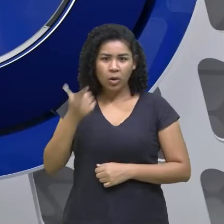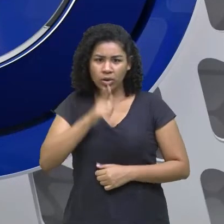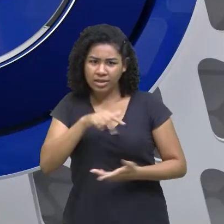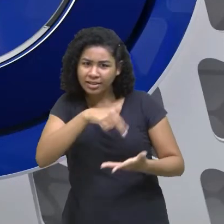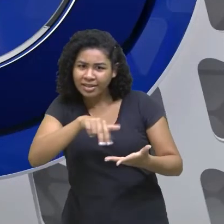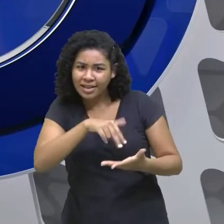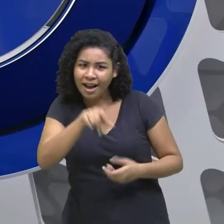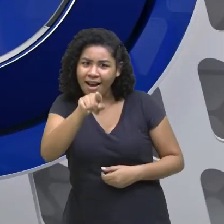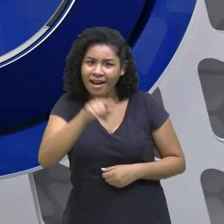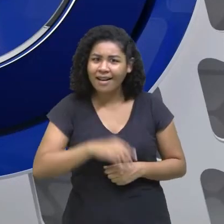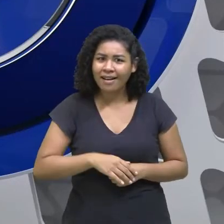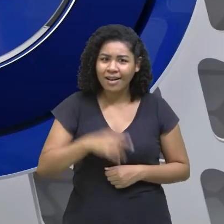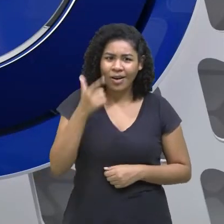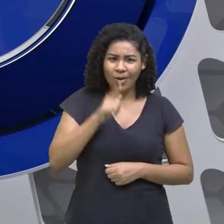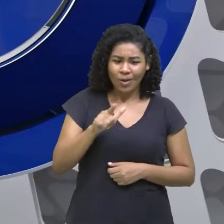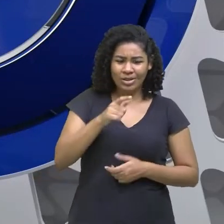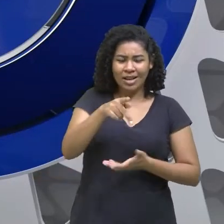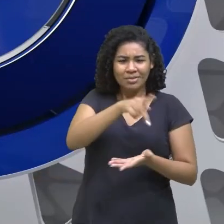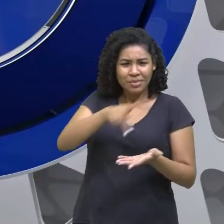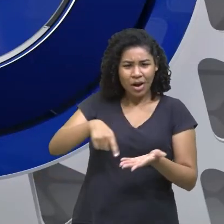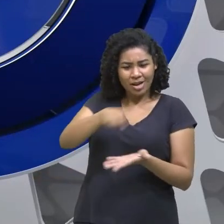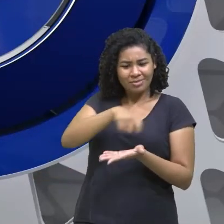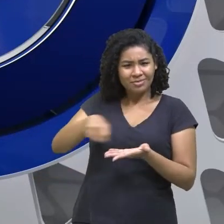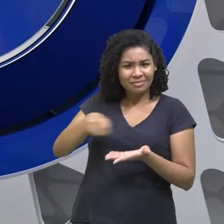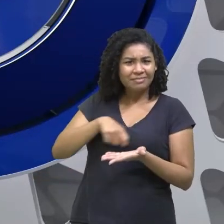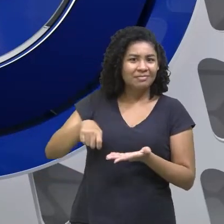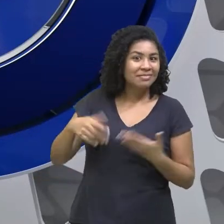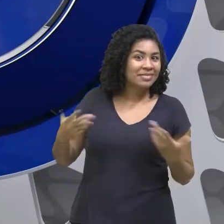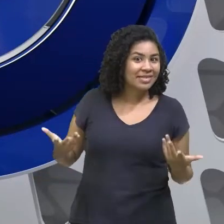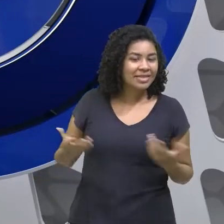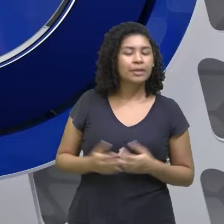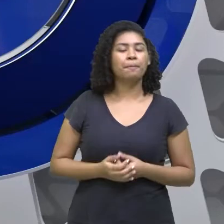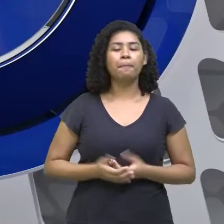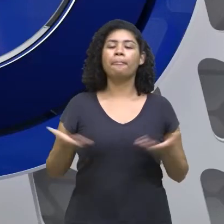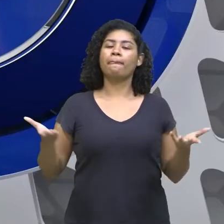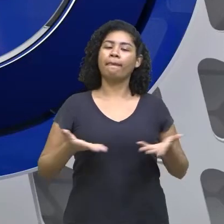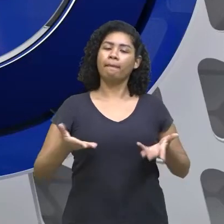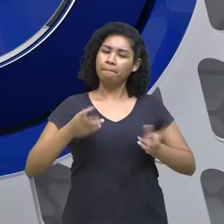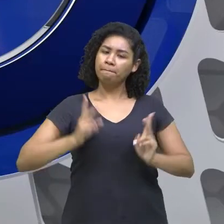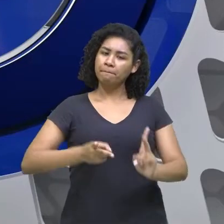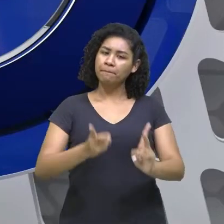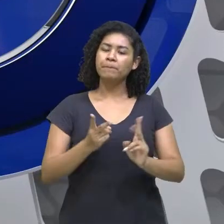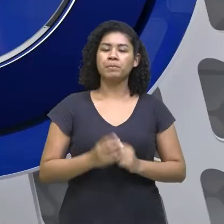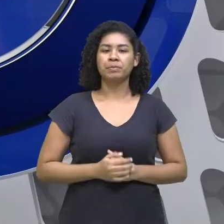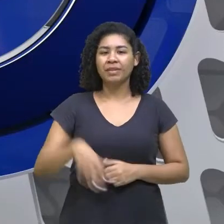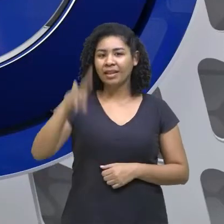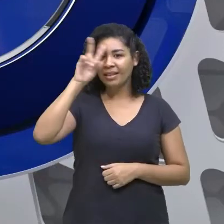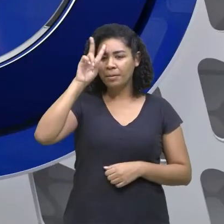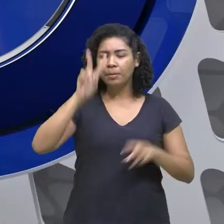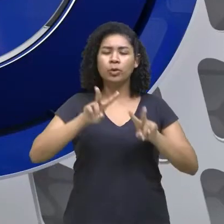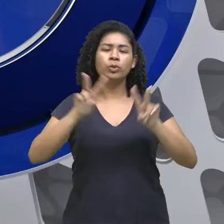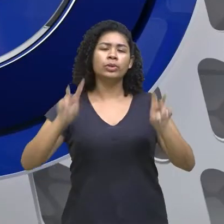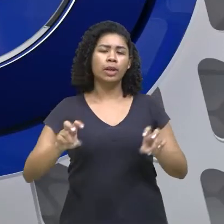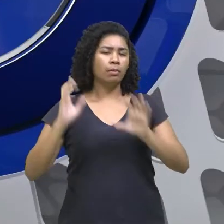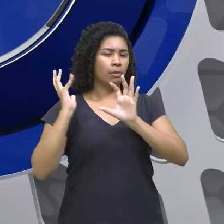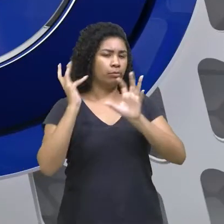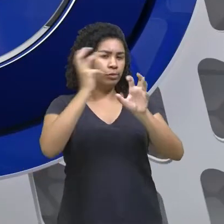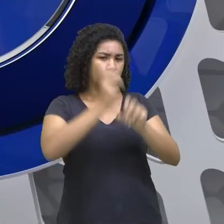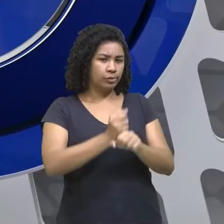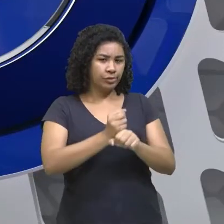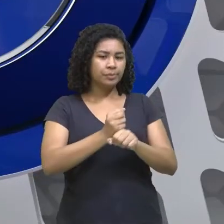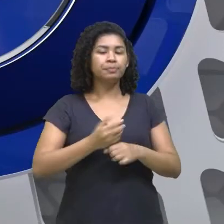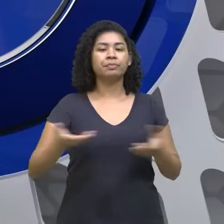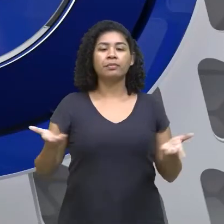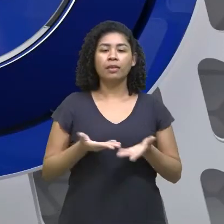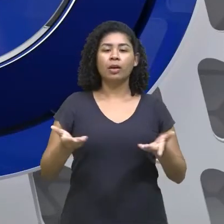escrever poemas, draw? Bom, a gente vai dar continuidade falando um pouquinho mais sobre o assunto que a gente reviu, não é? Nas nossas aulas.